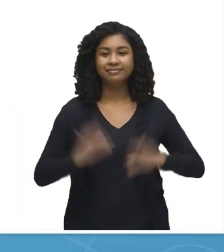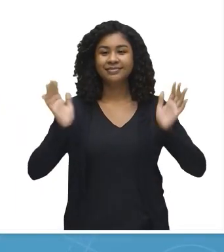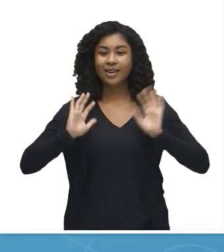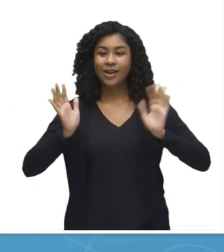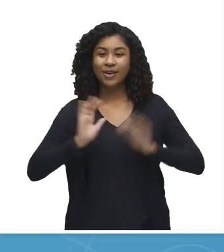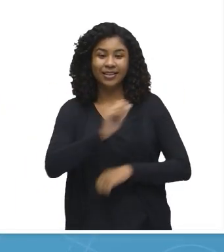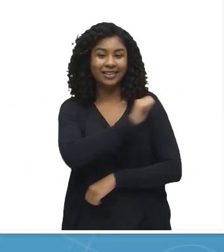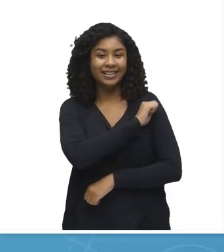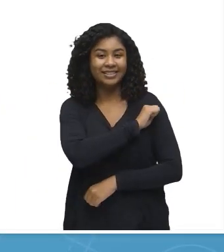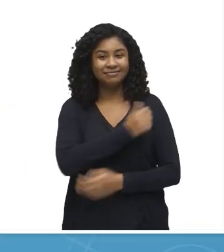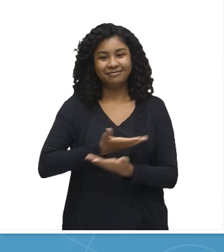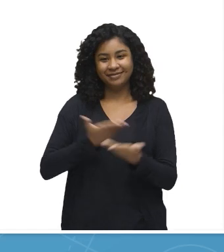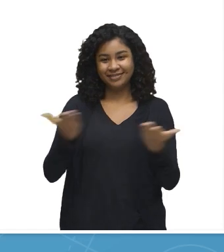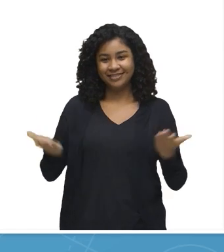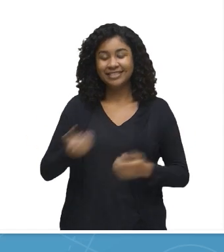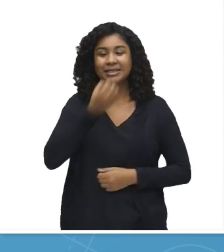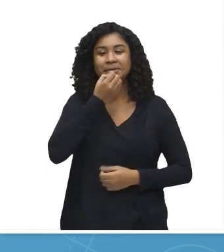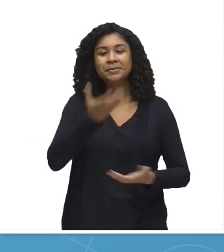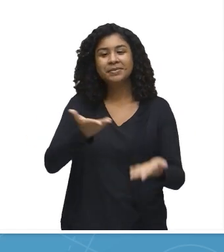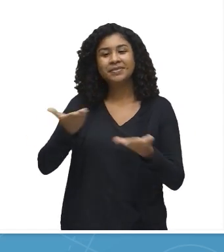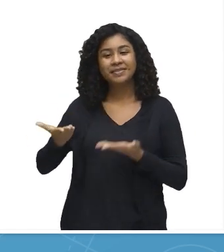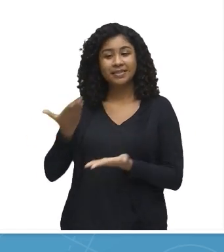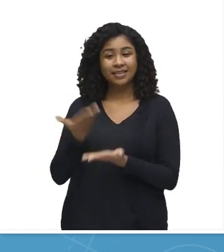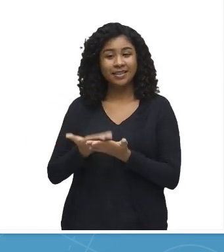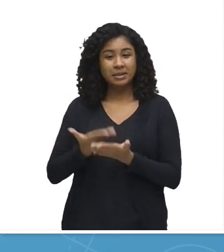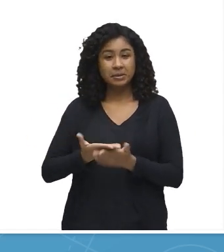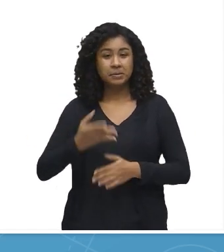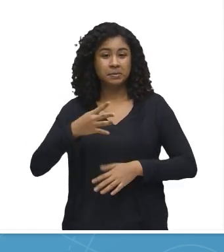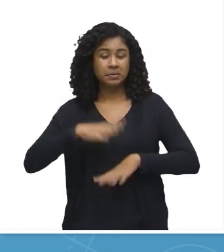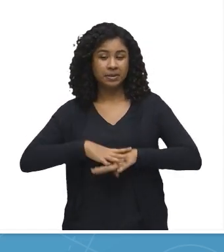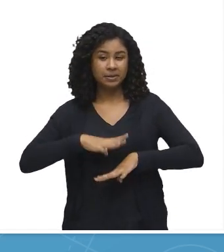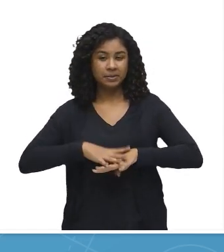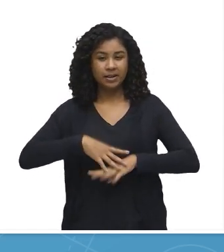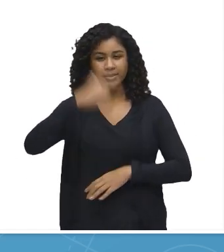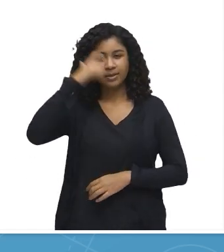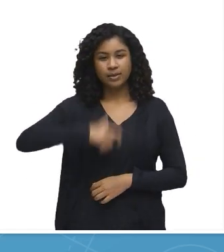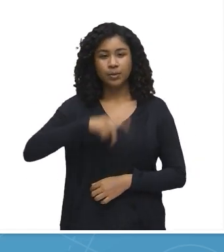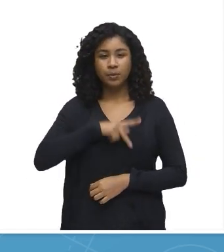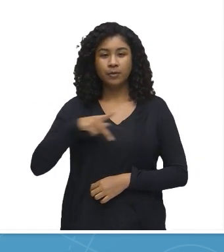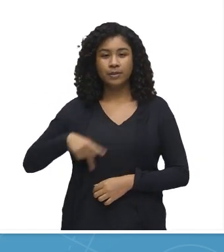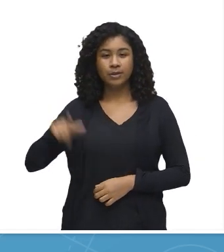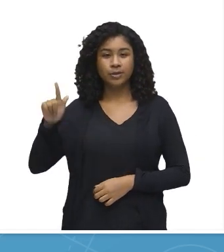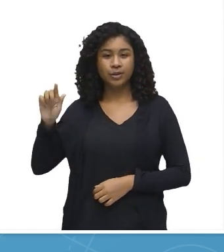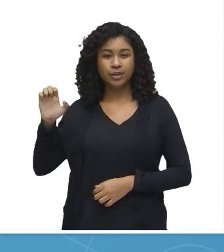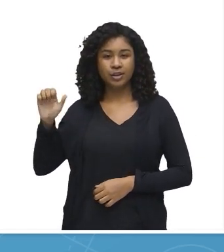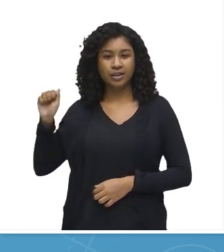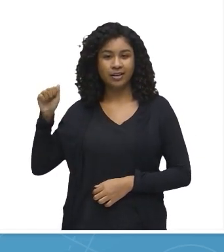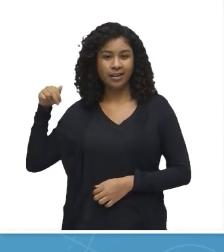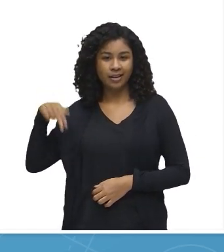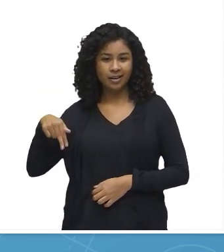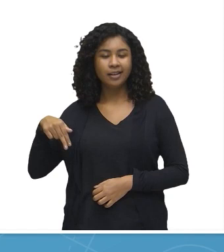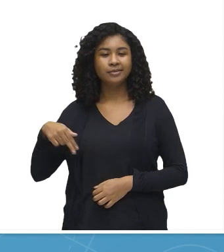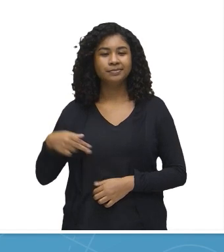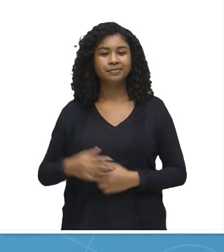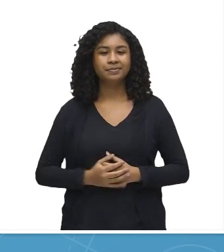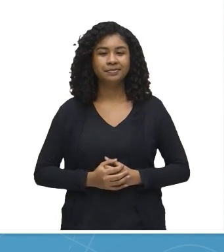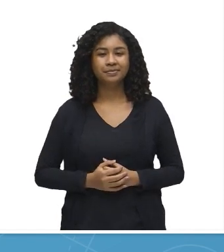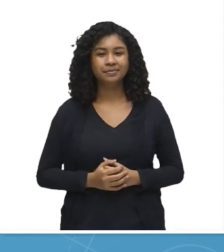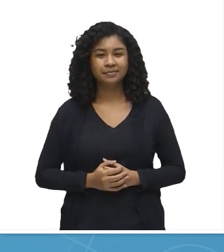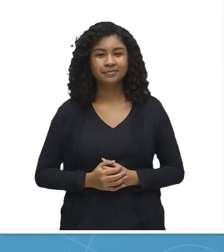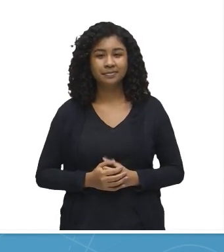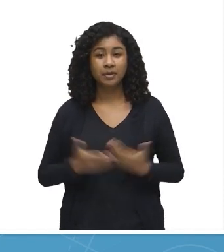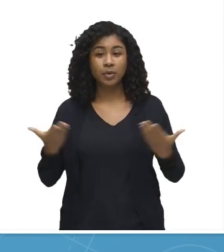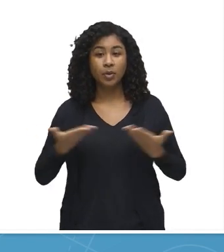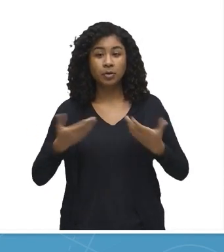Olá, alunos, sejam bem-vindos a mais uma aula de matemática. Eu sou o professor Jean Nobre e nós iremos então ver o conteúdo da